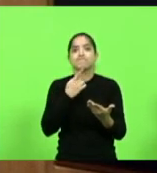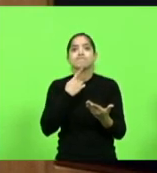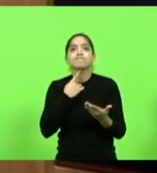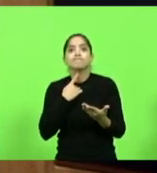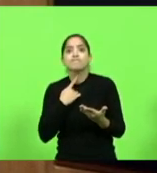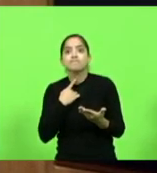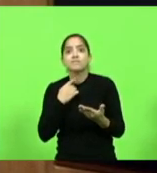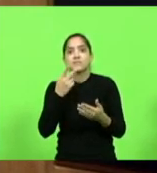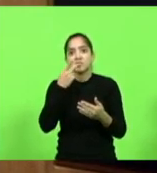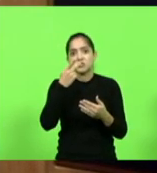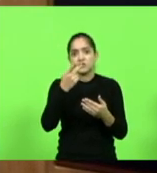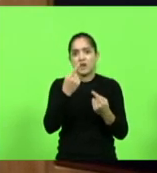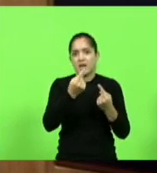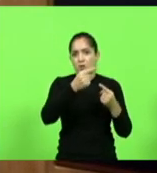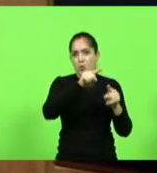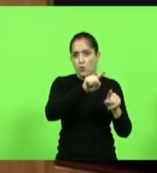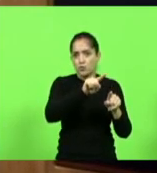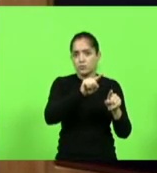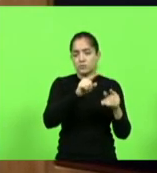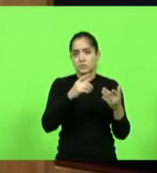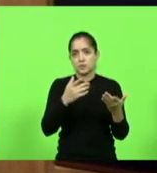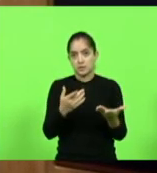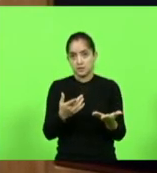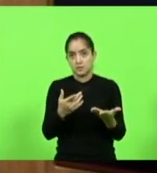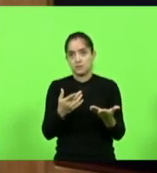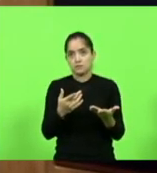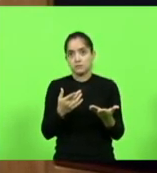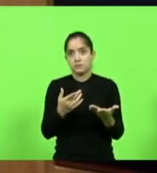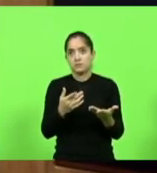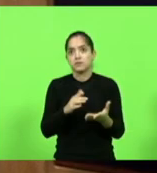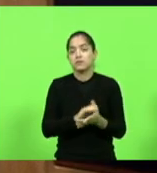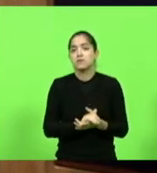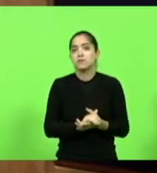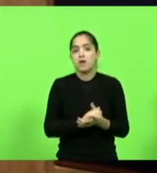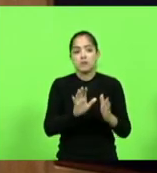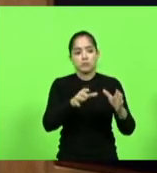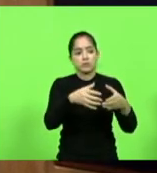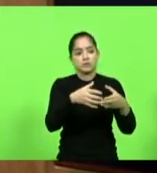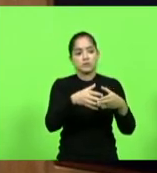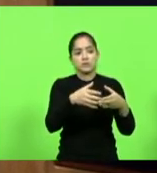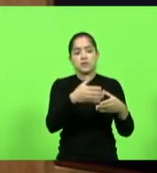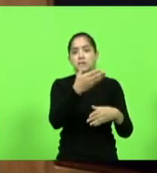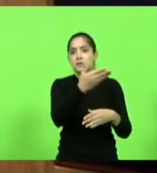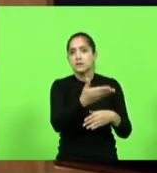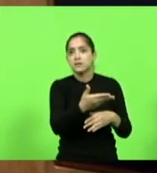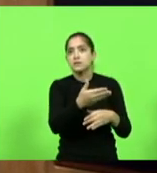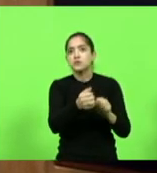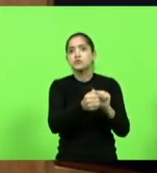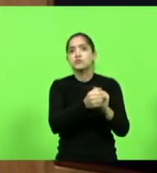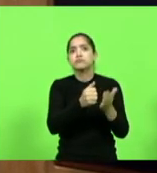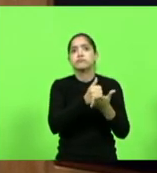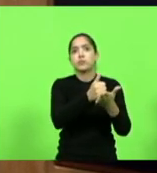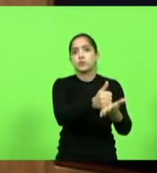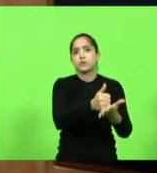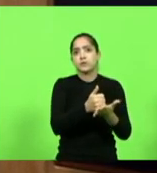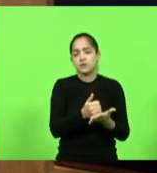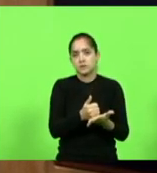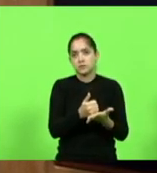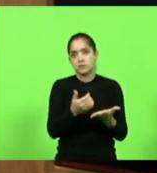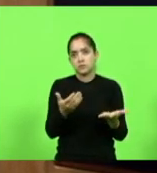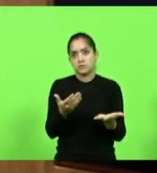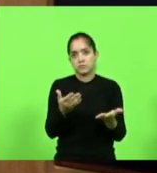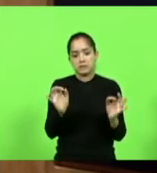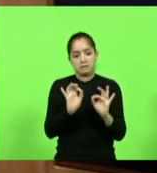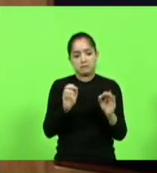falar mal de uma bancada federal, que quando está falando mal da bancada federal, a bancada está reunida com o Tarcísio de Freitas, dizendo que nem ninguém